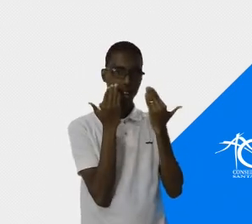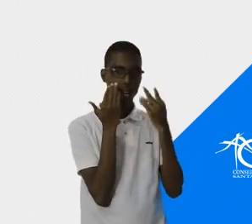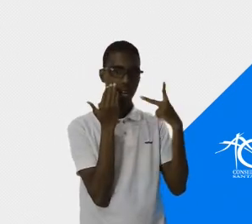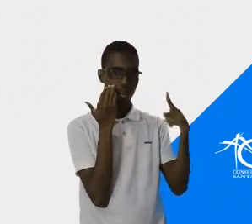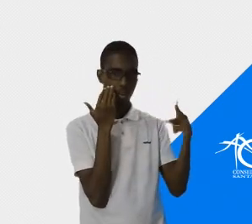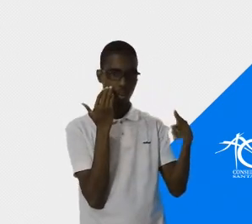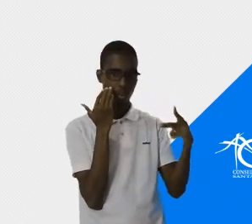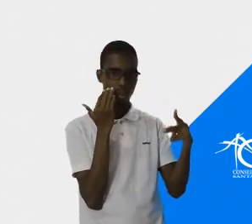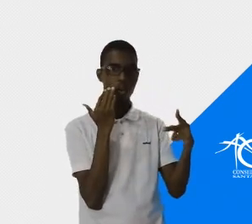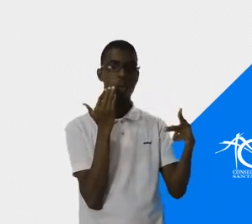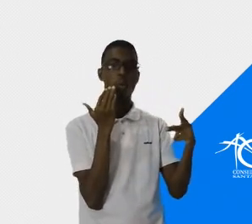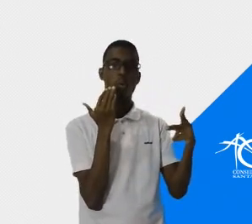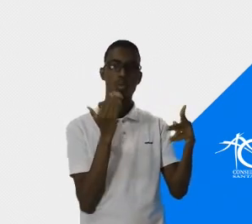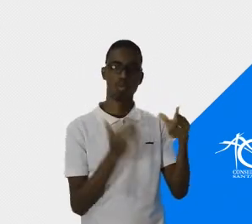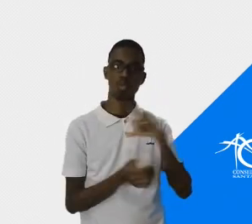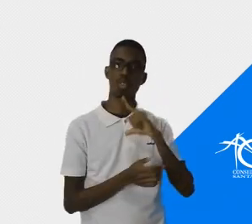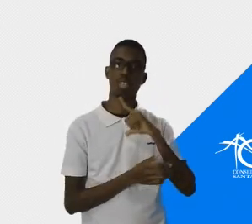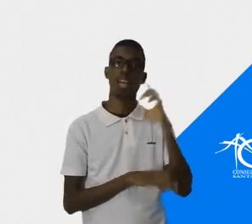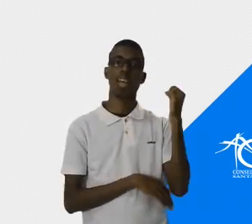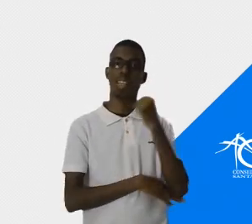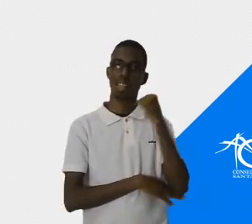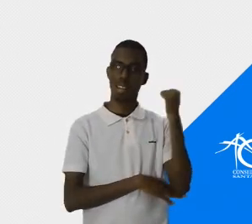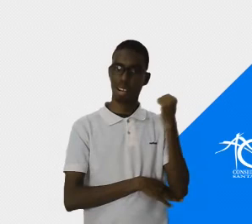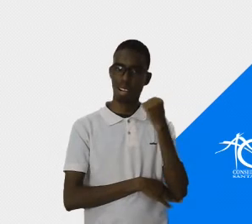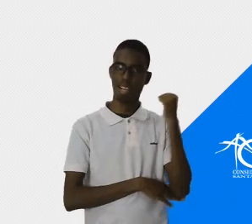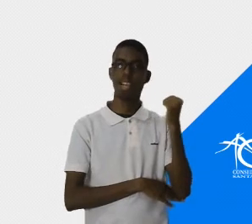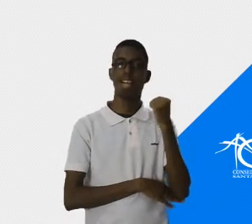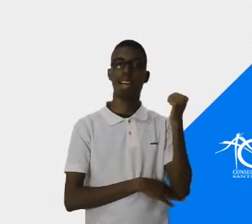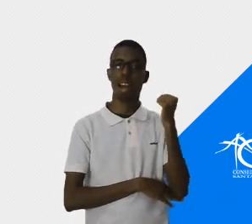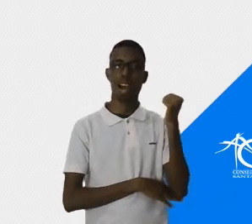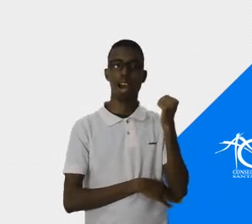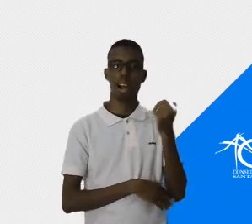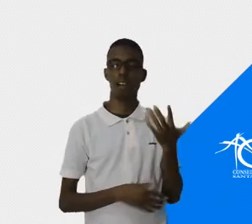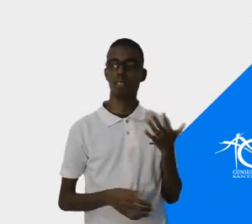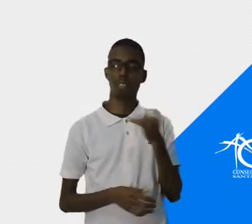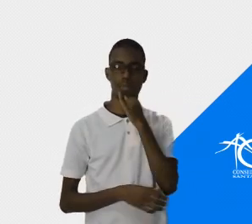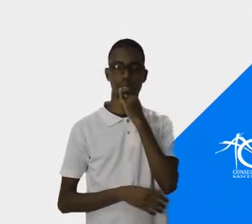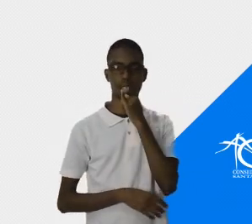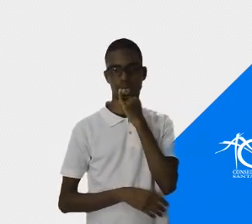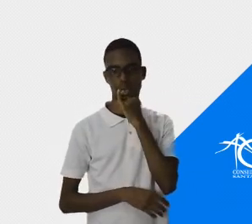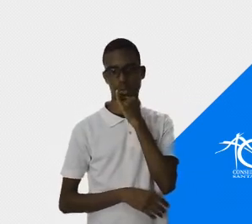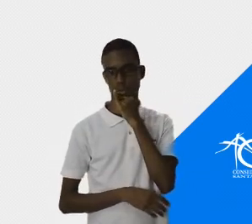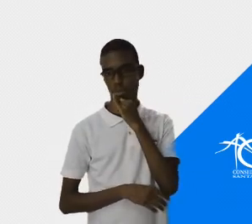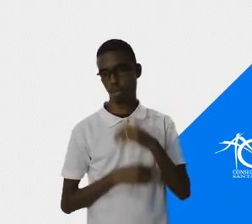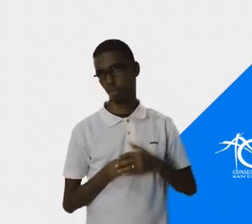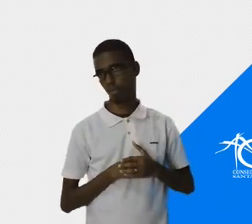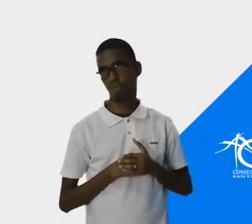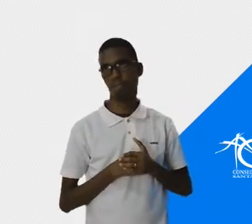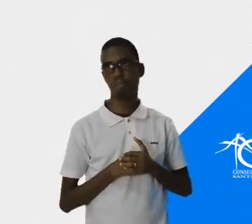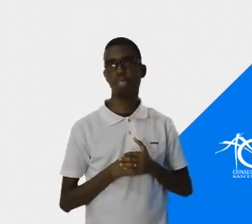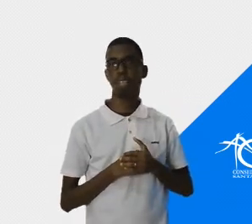grave, severo, desagradável, que é, por exemplo, uma